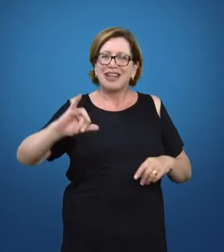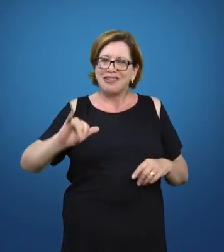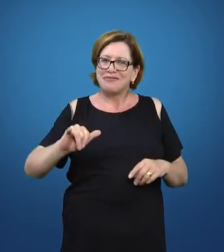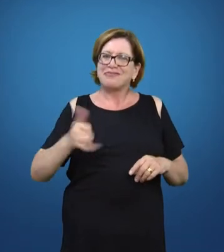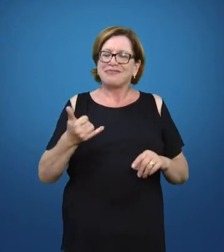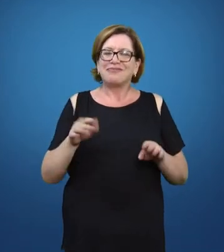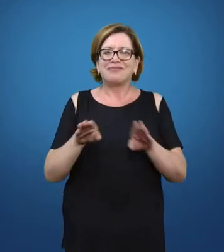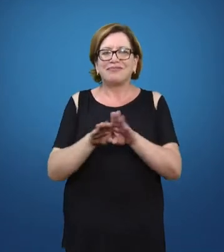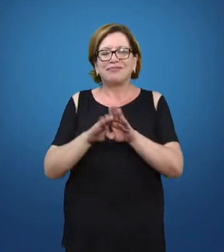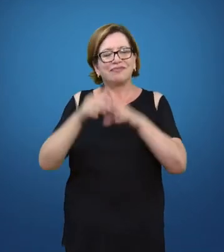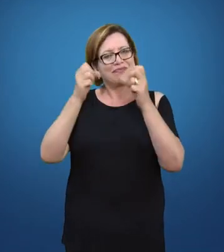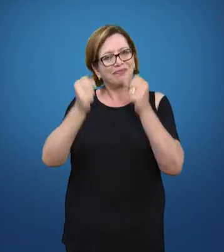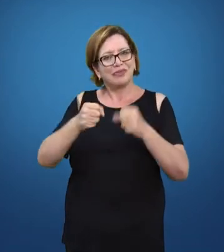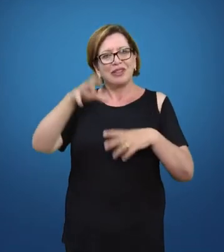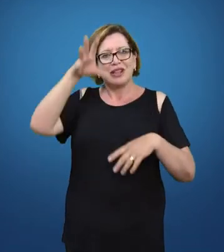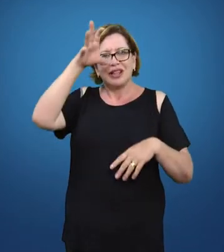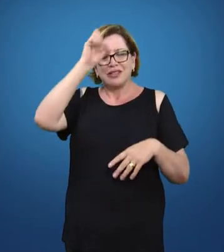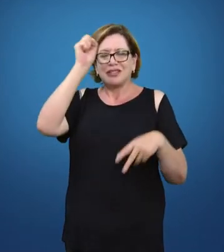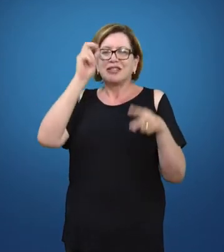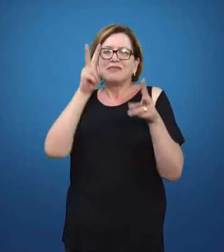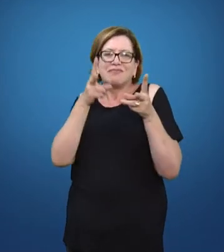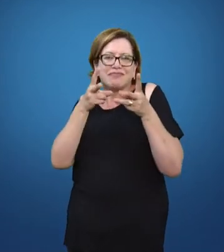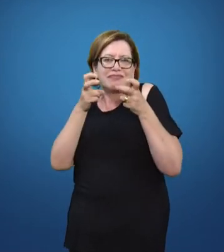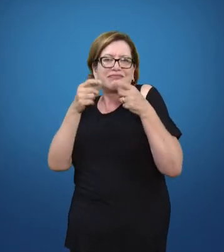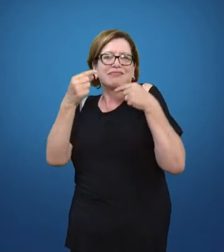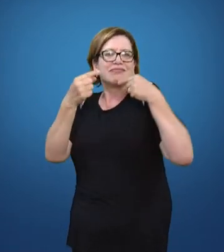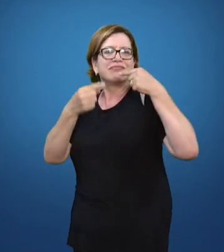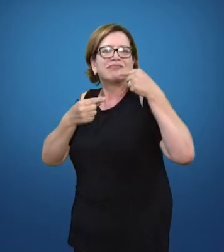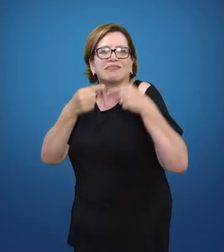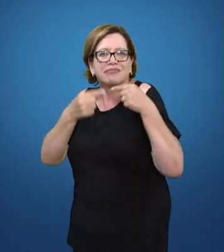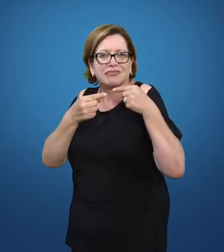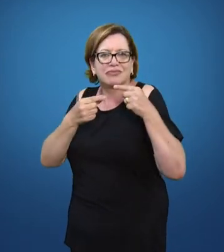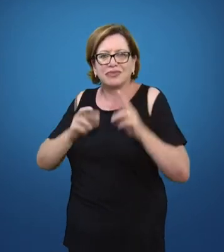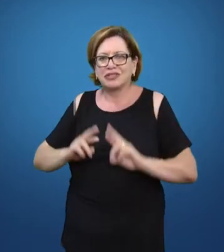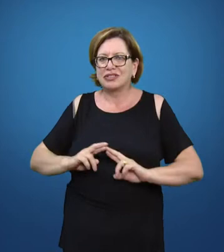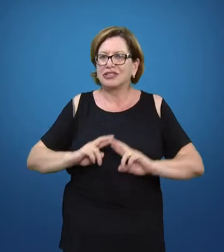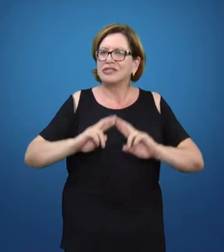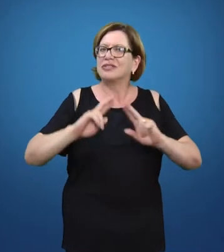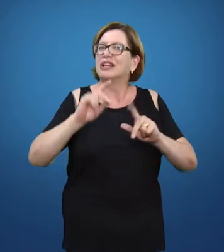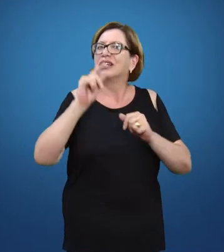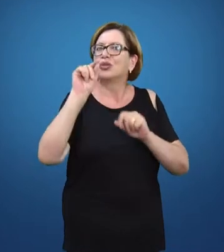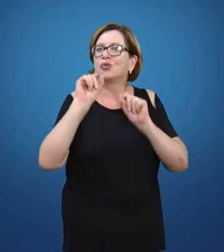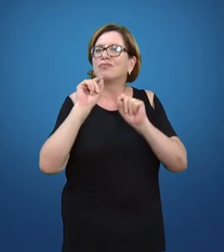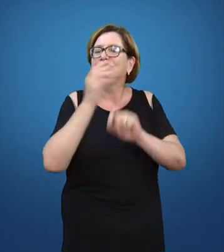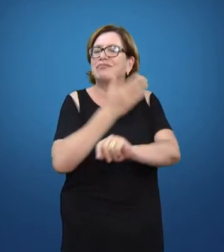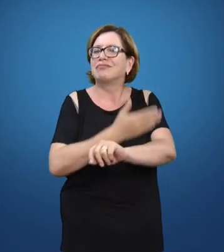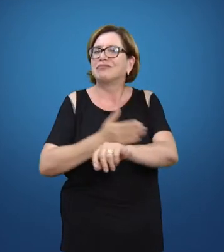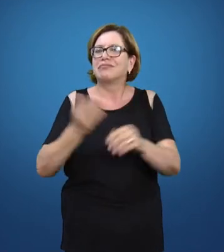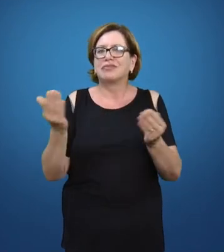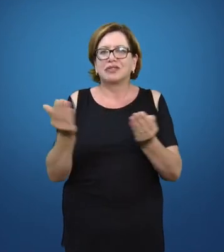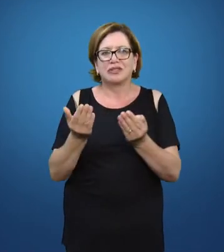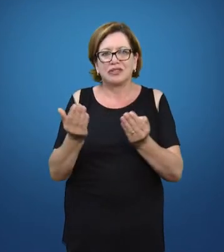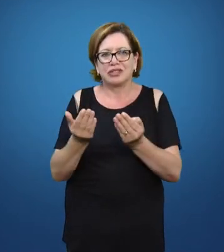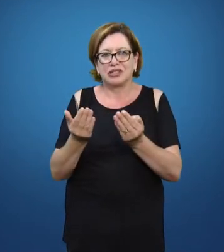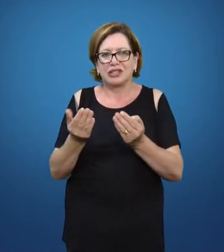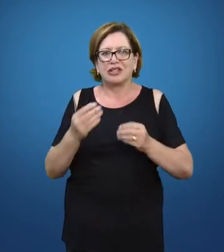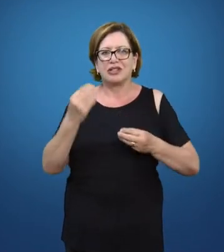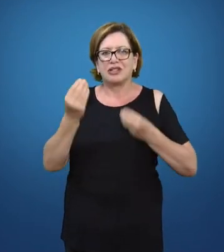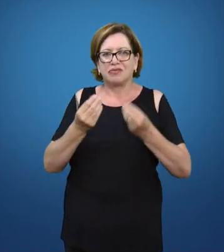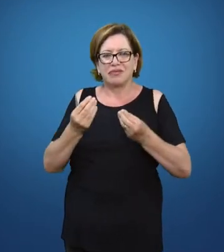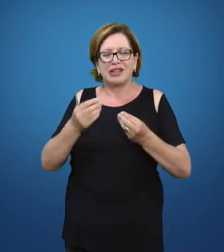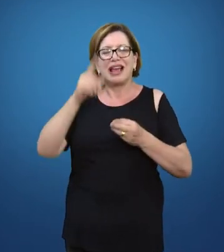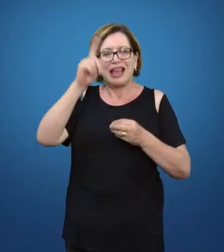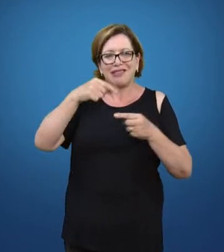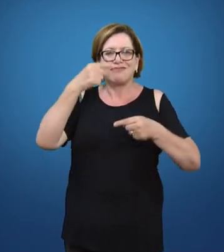estar aprendendo a enxergar a política para além daquilo que a gente está acostumado a verificar uma política